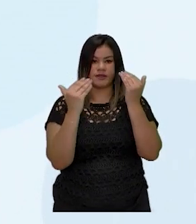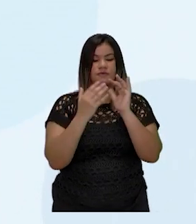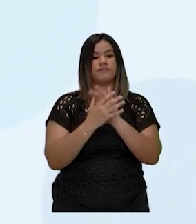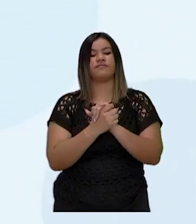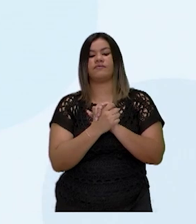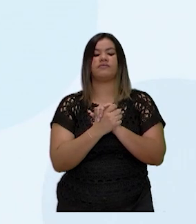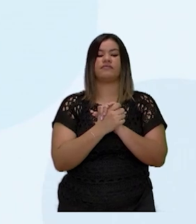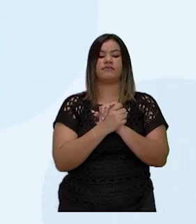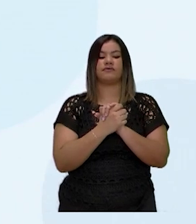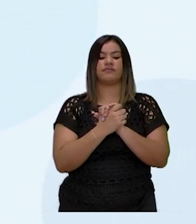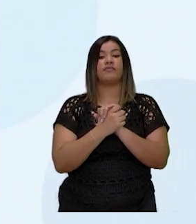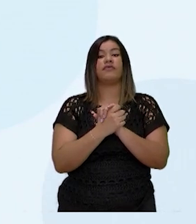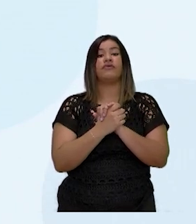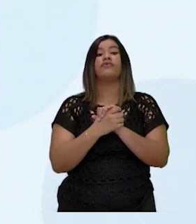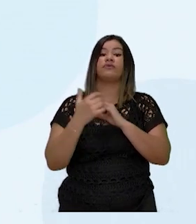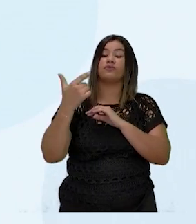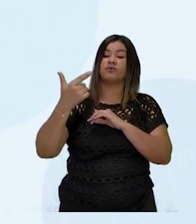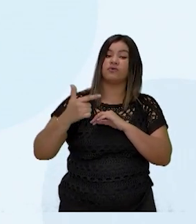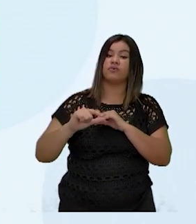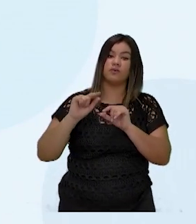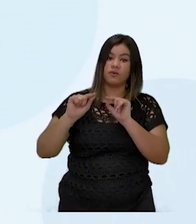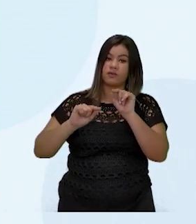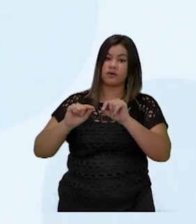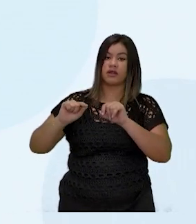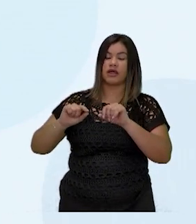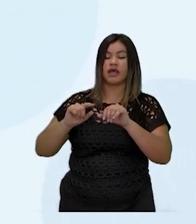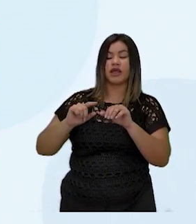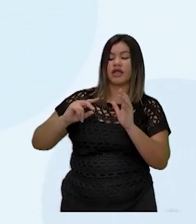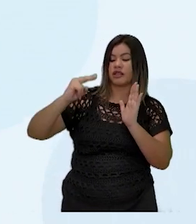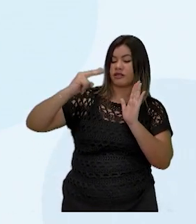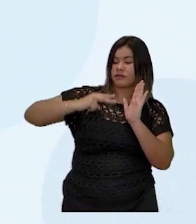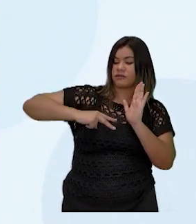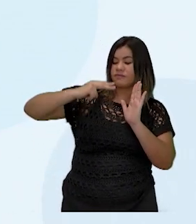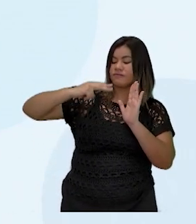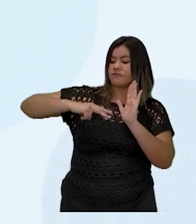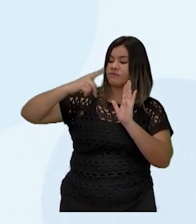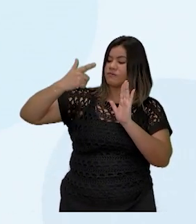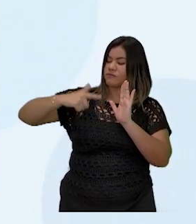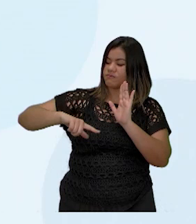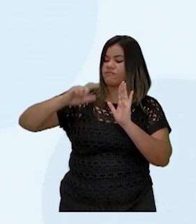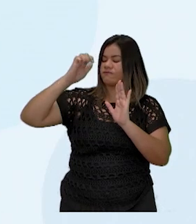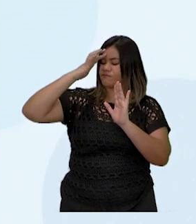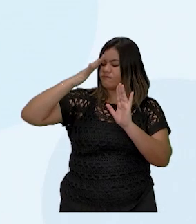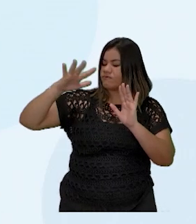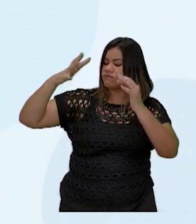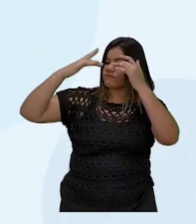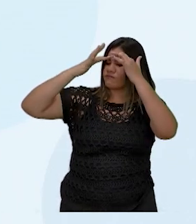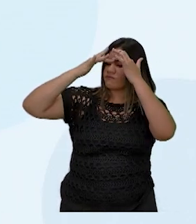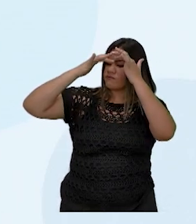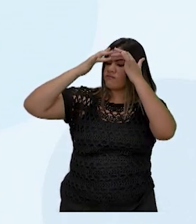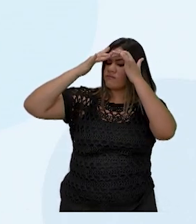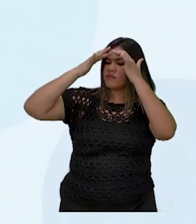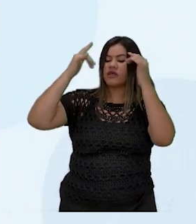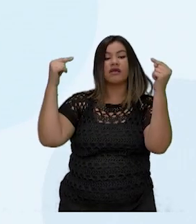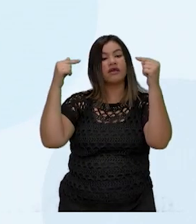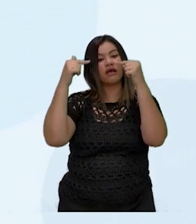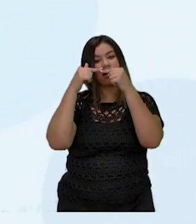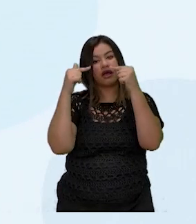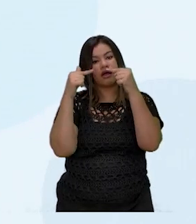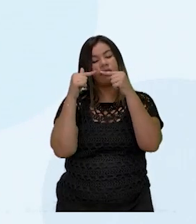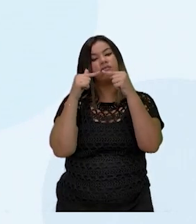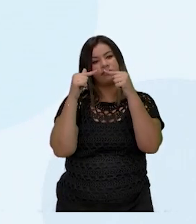dos jovens, é que é importante que vocês estudem ou considerem uma proposta